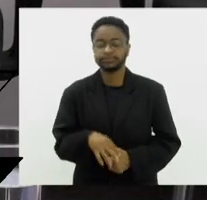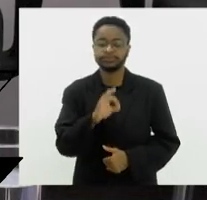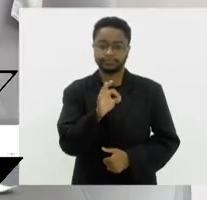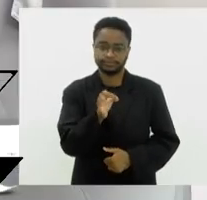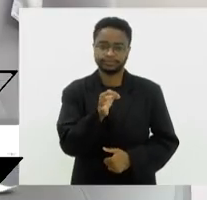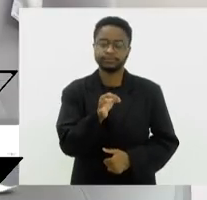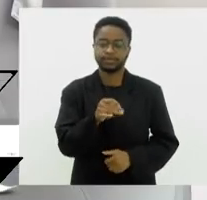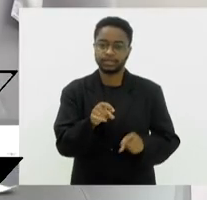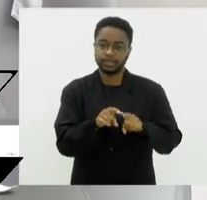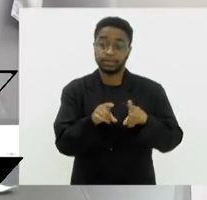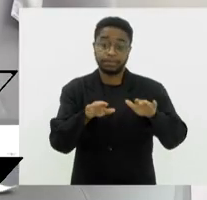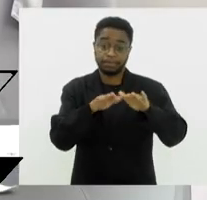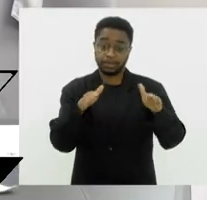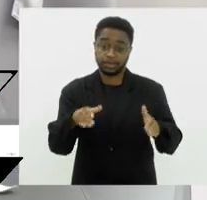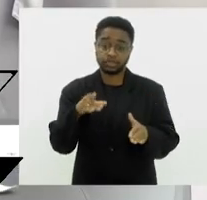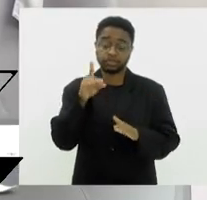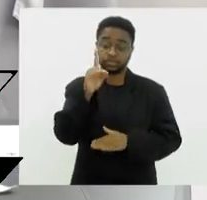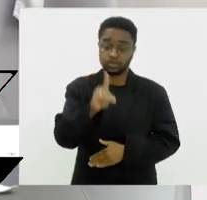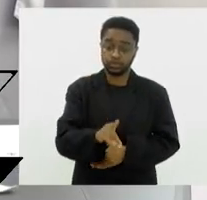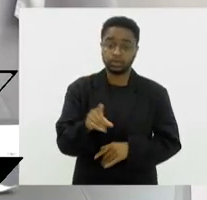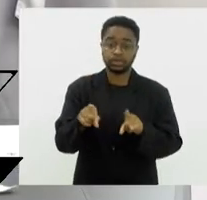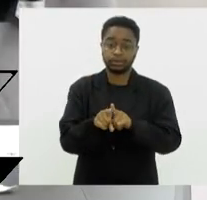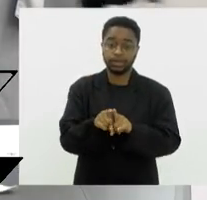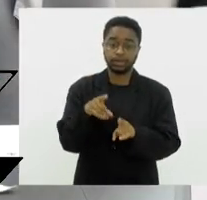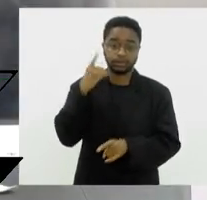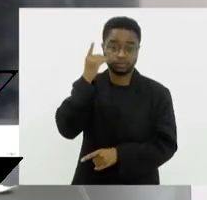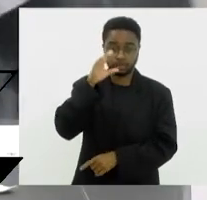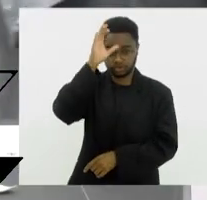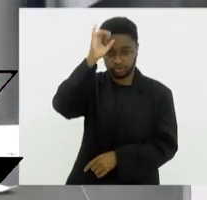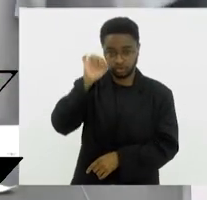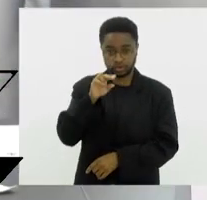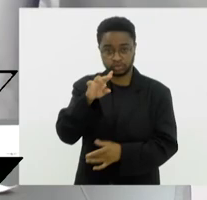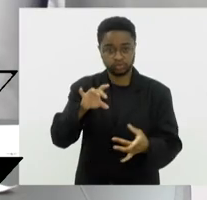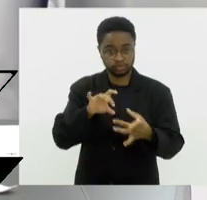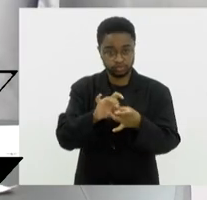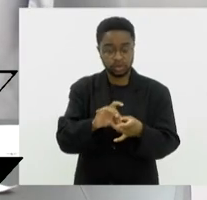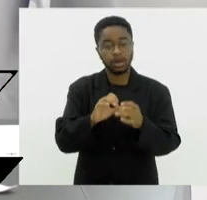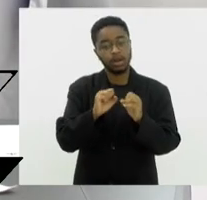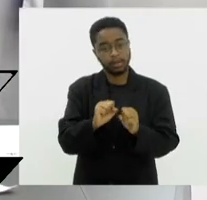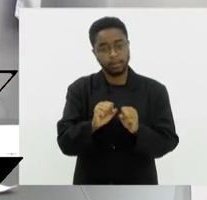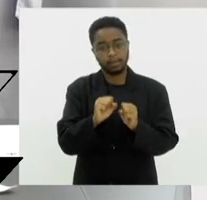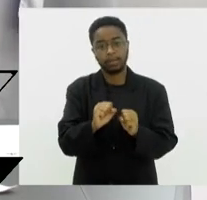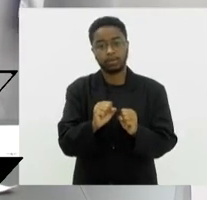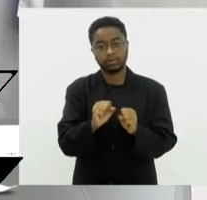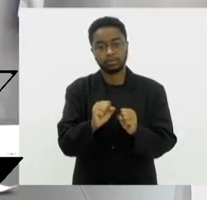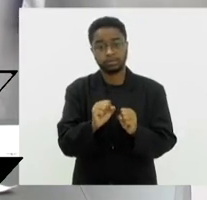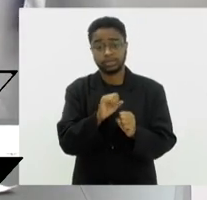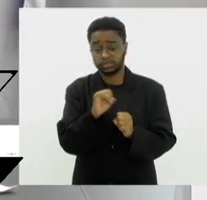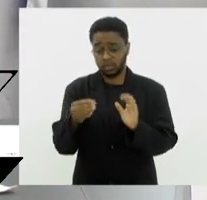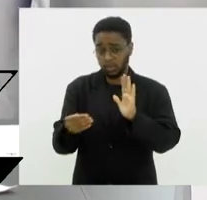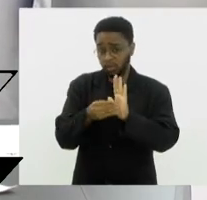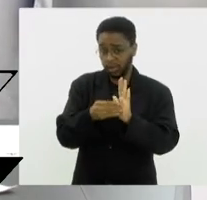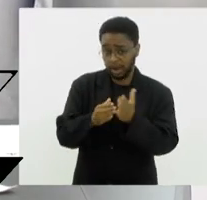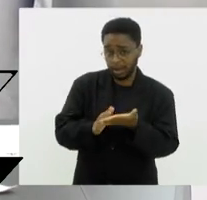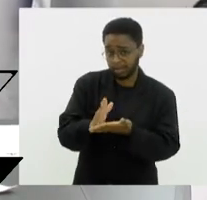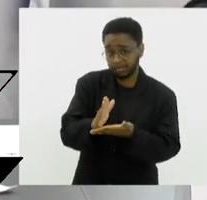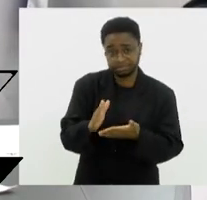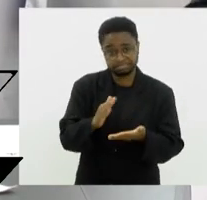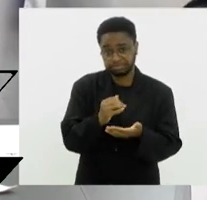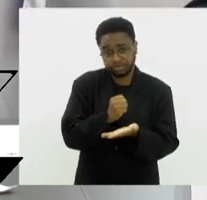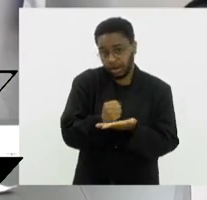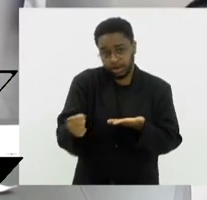futuro, diretora, que a deputada Tia Ju é parte, integra, pode fazer isso por ato da mesa. Só botar na pauta da mesa diretora, aprovar, acabou, pô. Verdade,